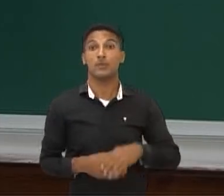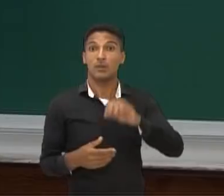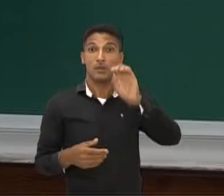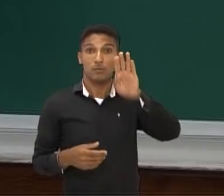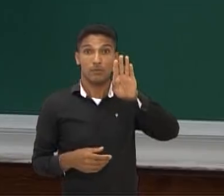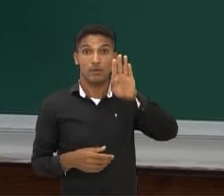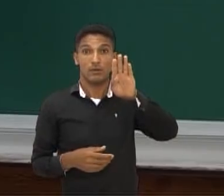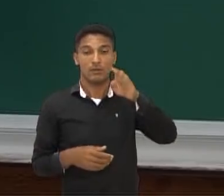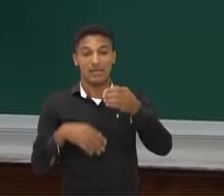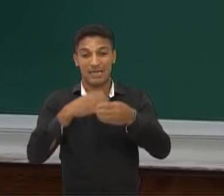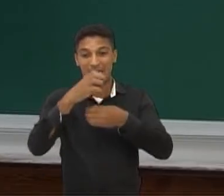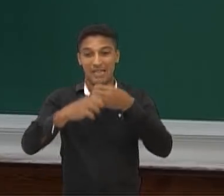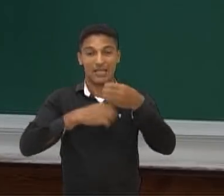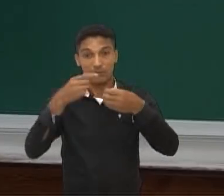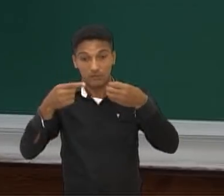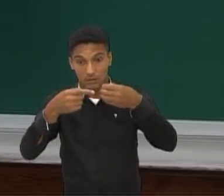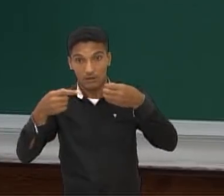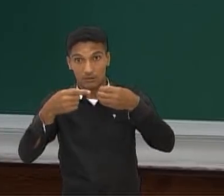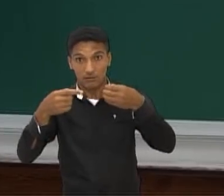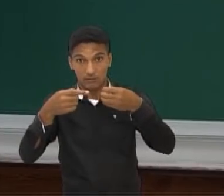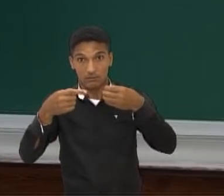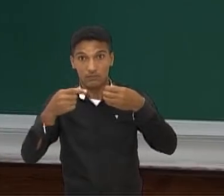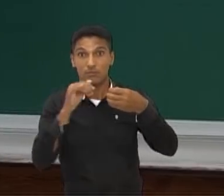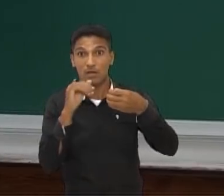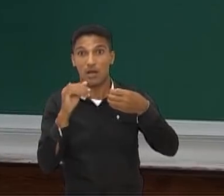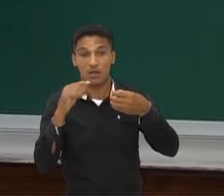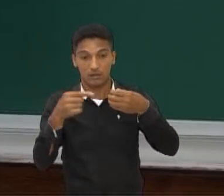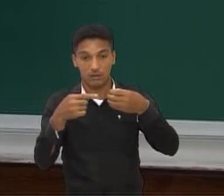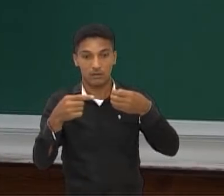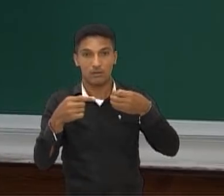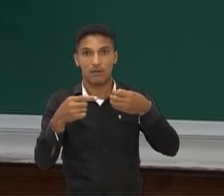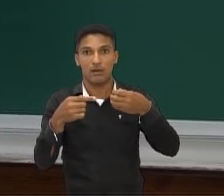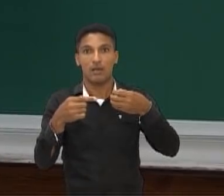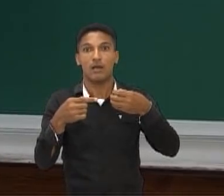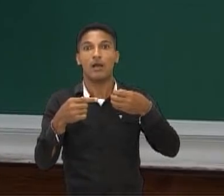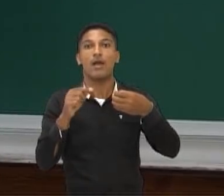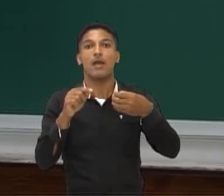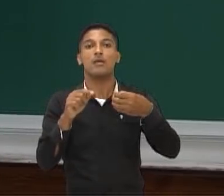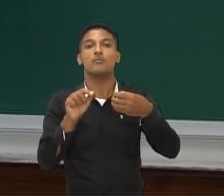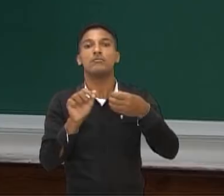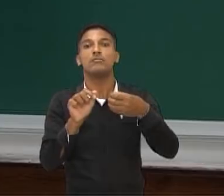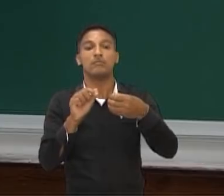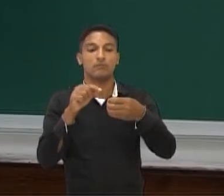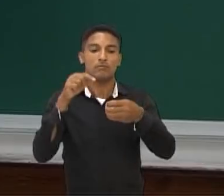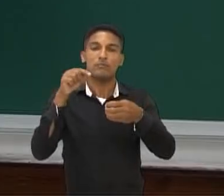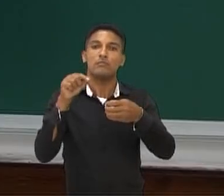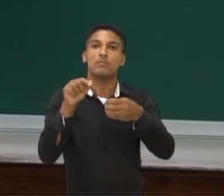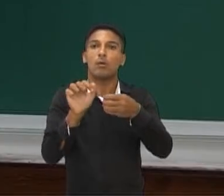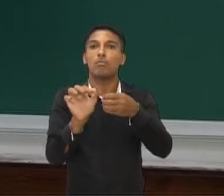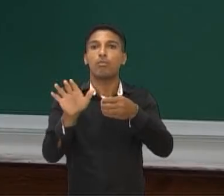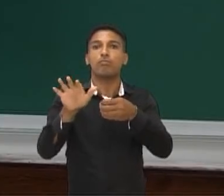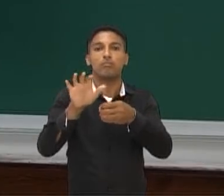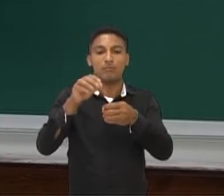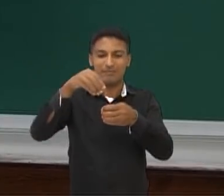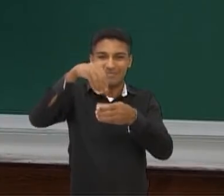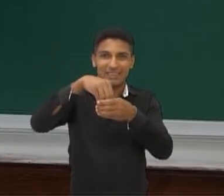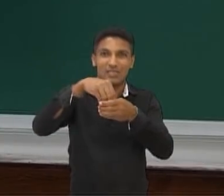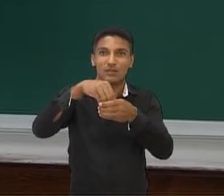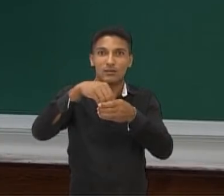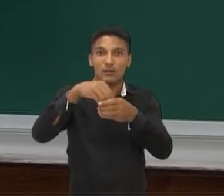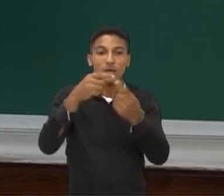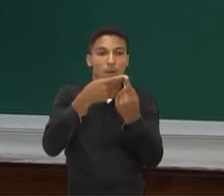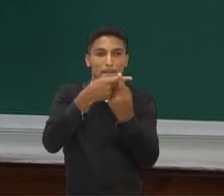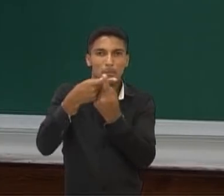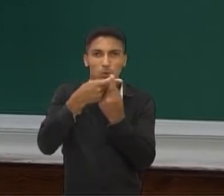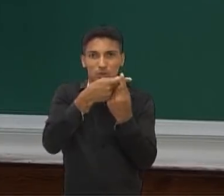de carga elétrica negativa encontram-se espalhados na superfície de uma carga positiva.